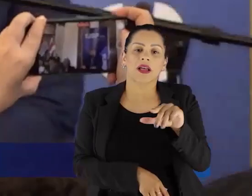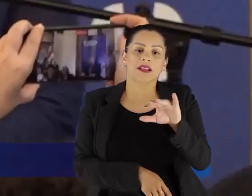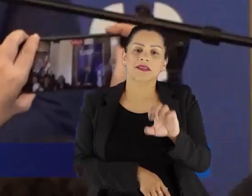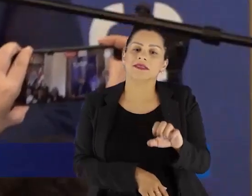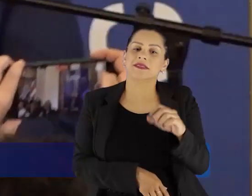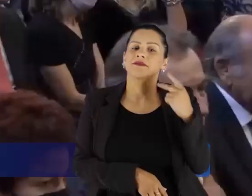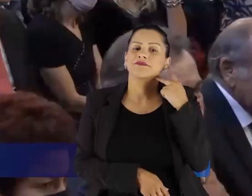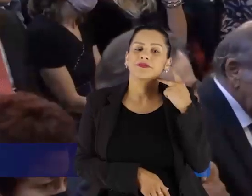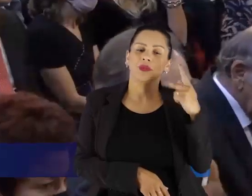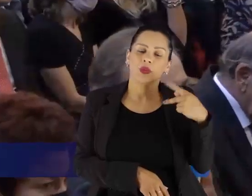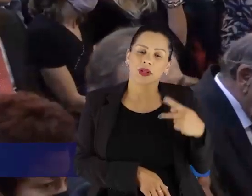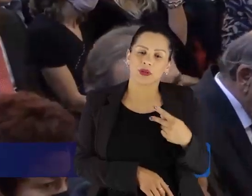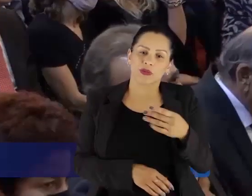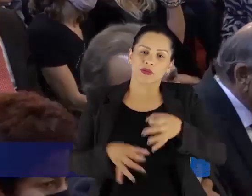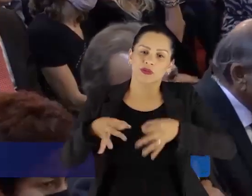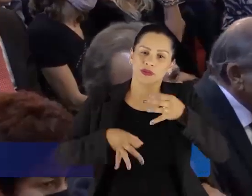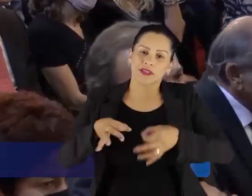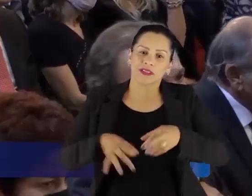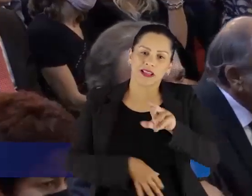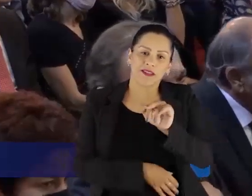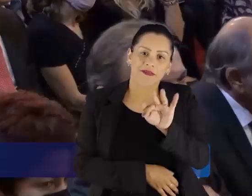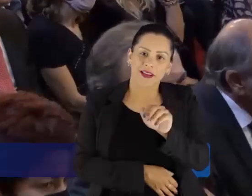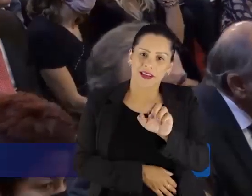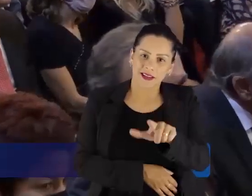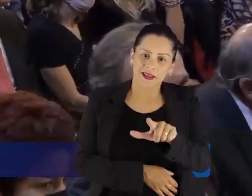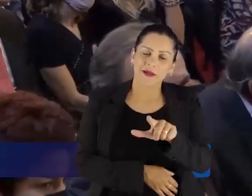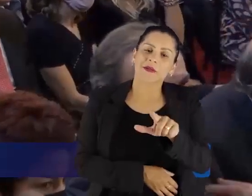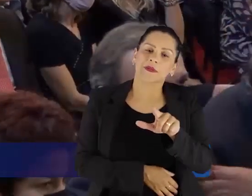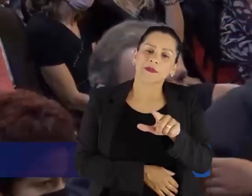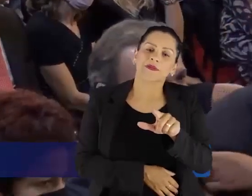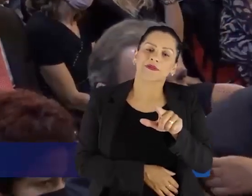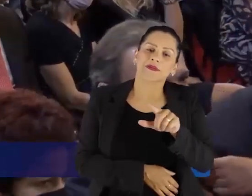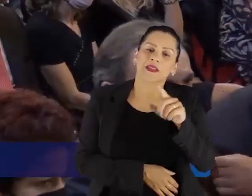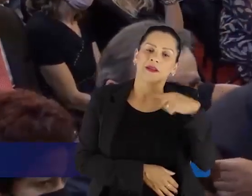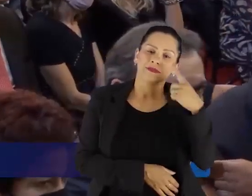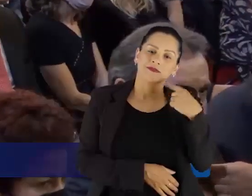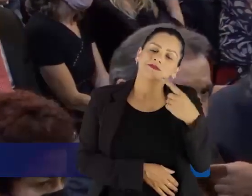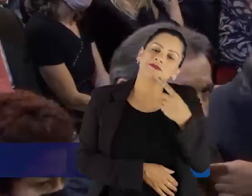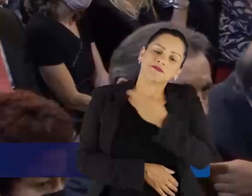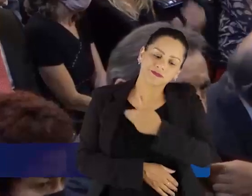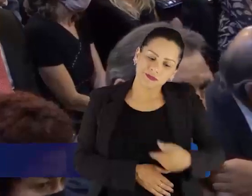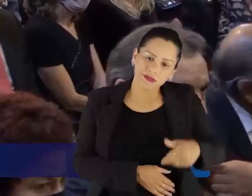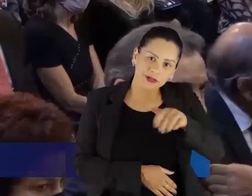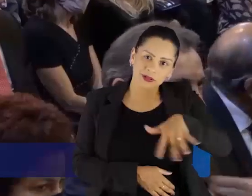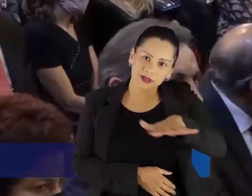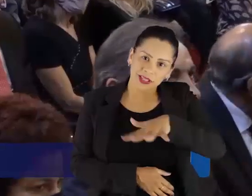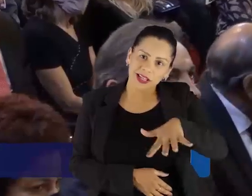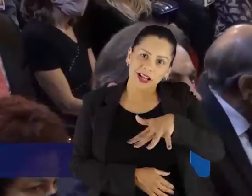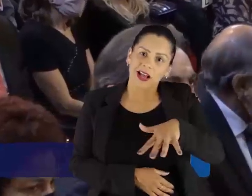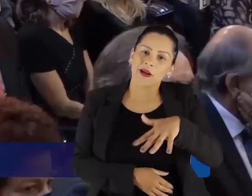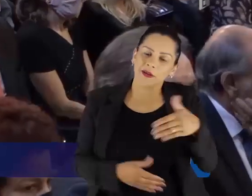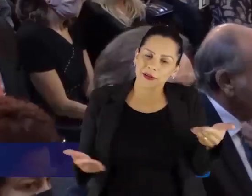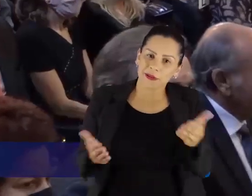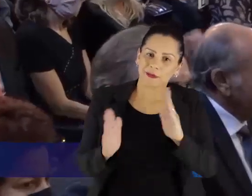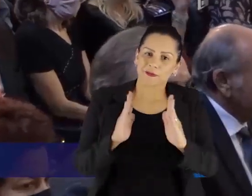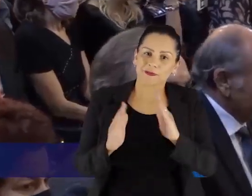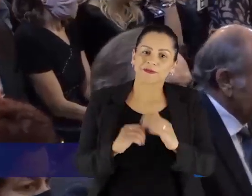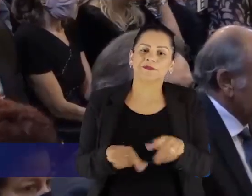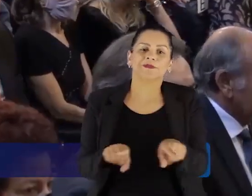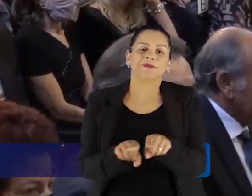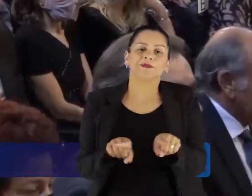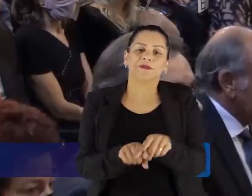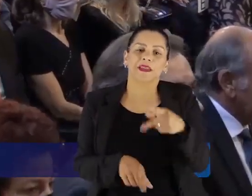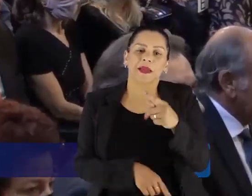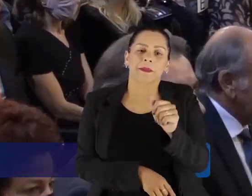Justiça Rafael Pitanga defensor público-geral em exercício Dra